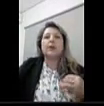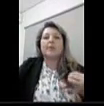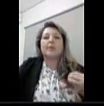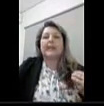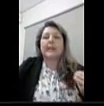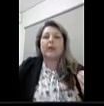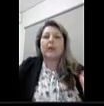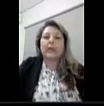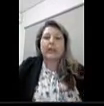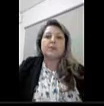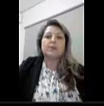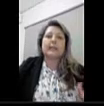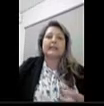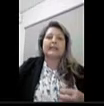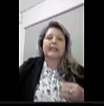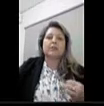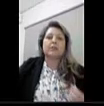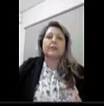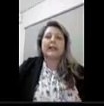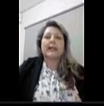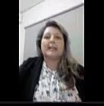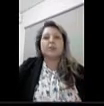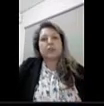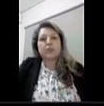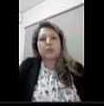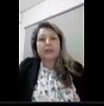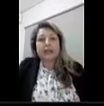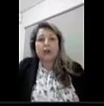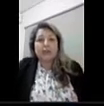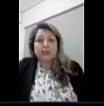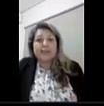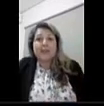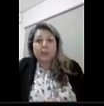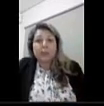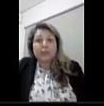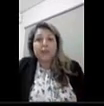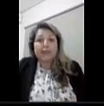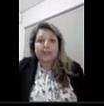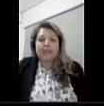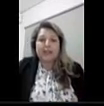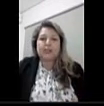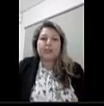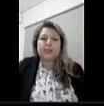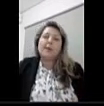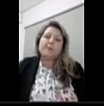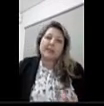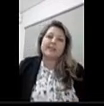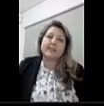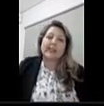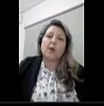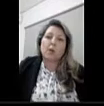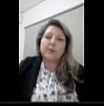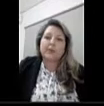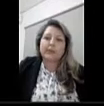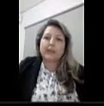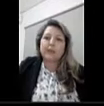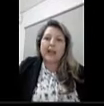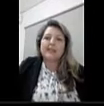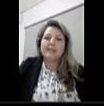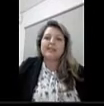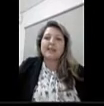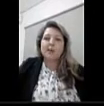para que ela conheça o que ela tem, as dificuldades, quando a gente fala, olha, você é muito inteligente, mas você tem algumas